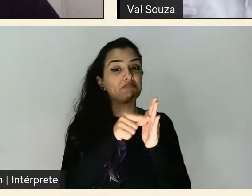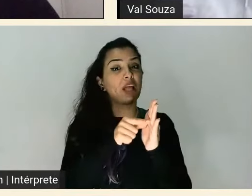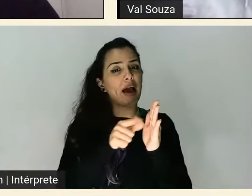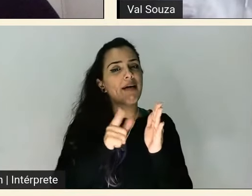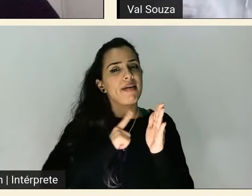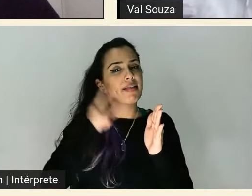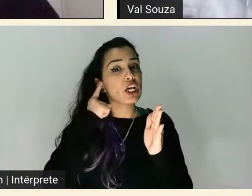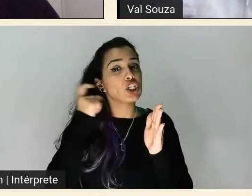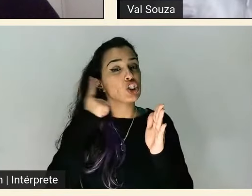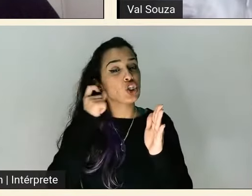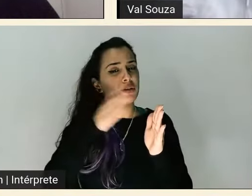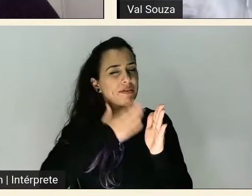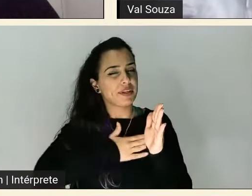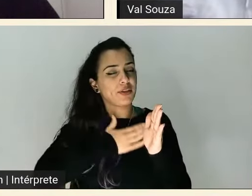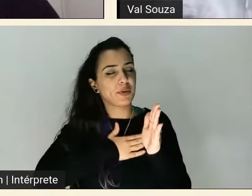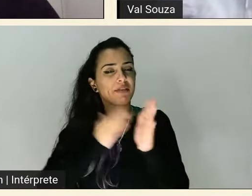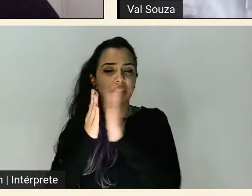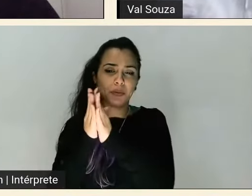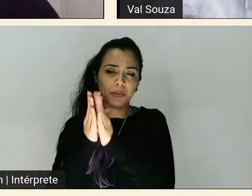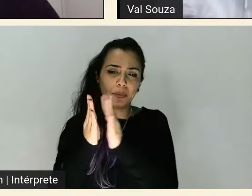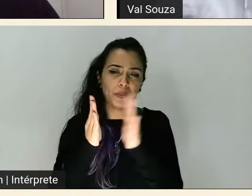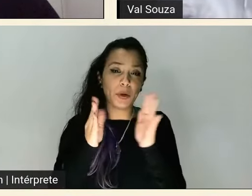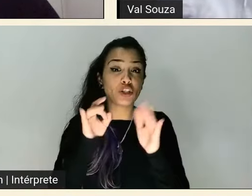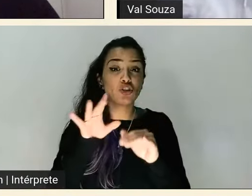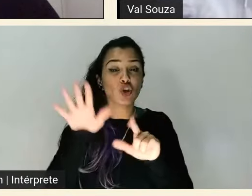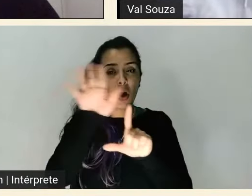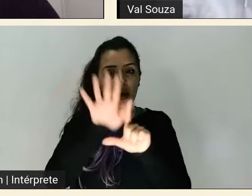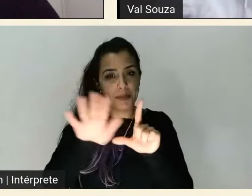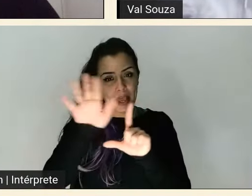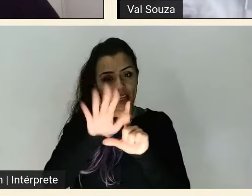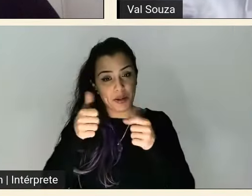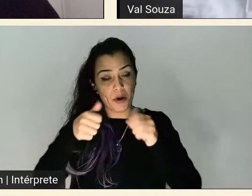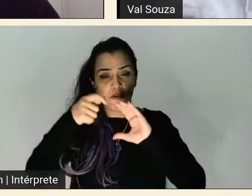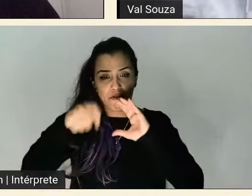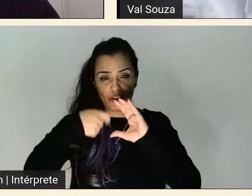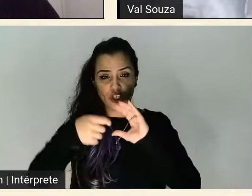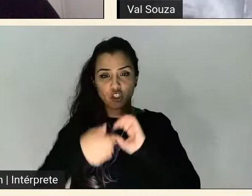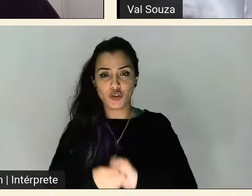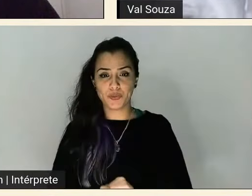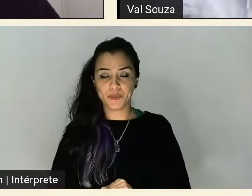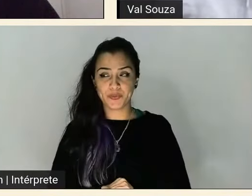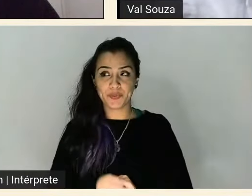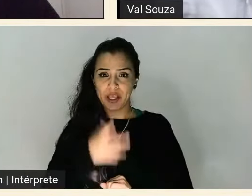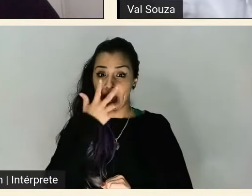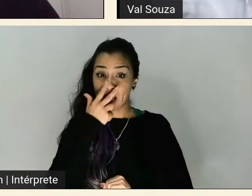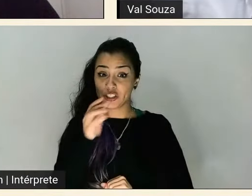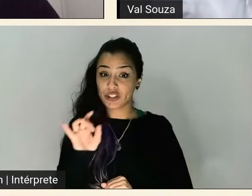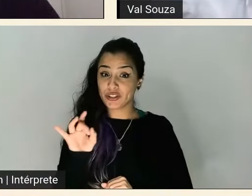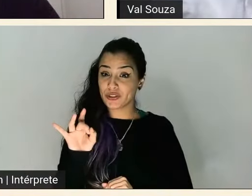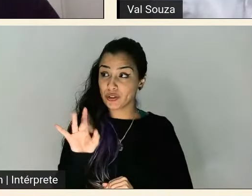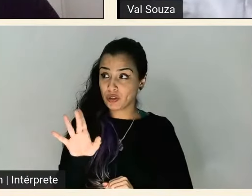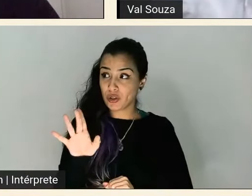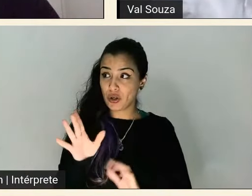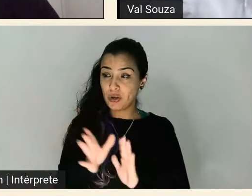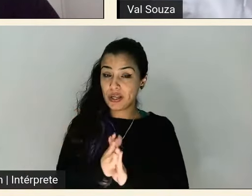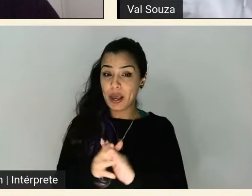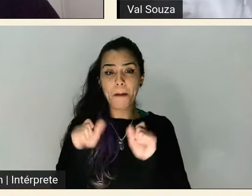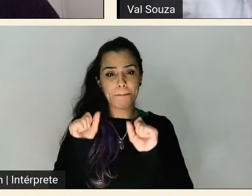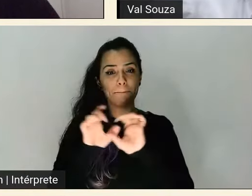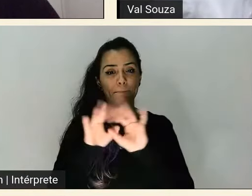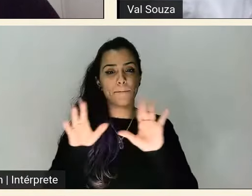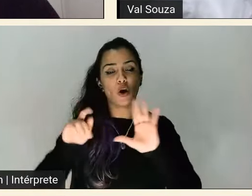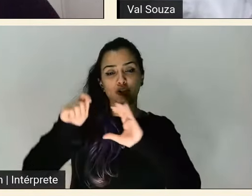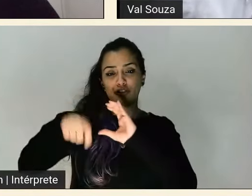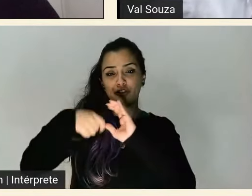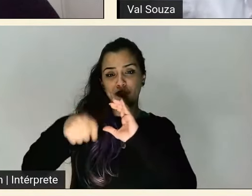ficar uma boa parte só admirando as imagens mesmo. Acho que por enquanto é isso, então acho que pode soltar o vídeo